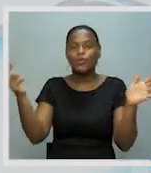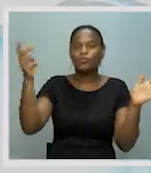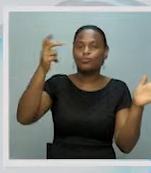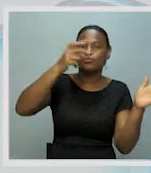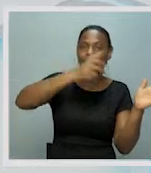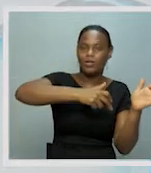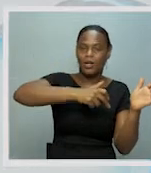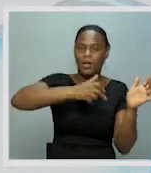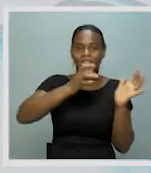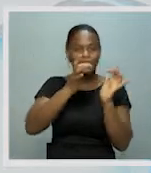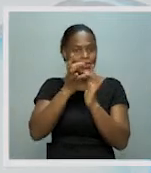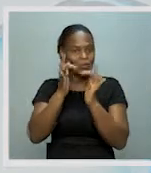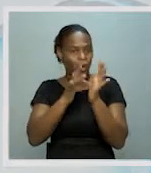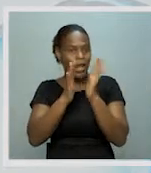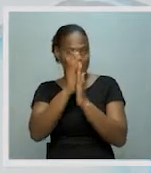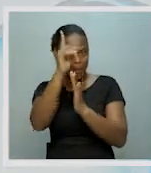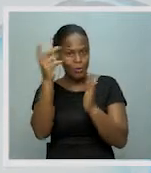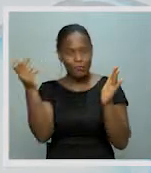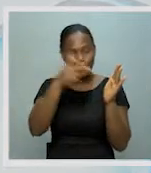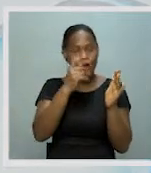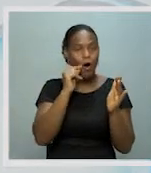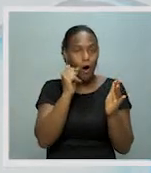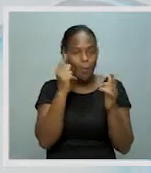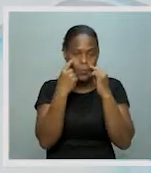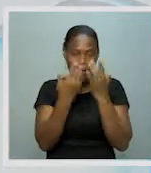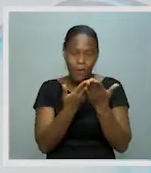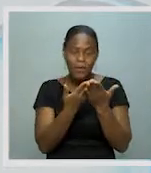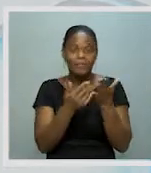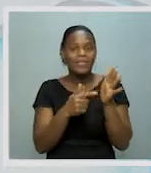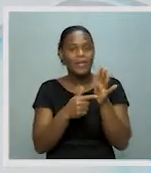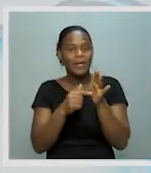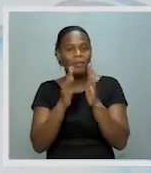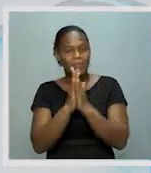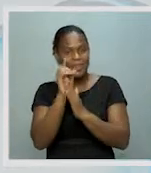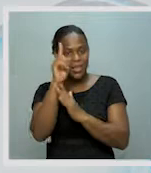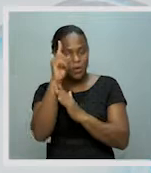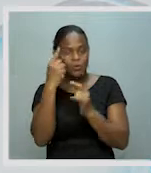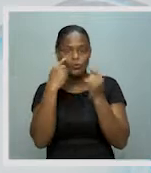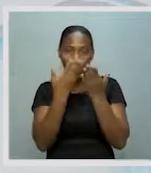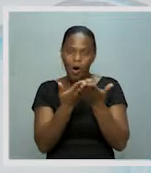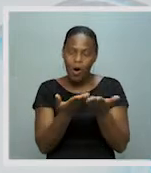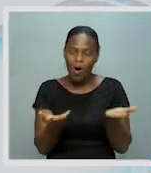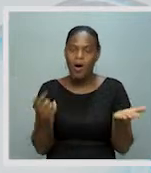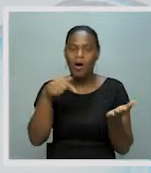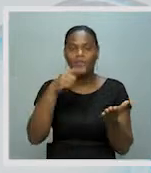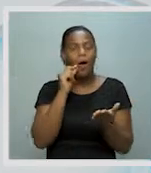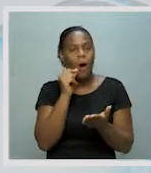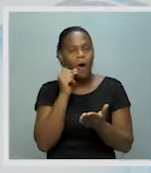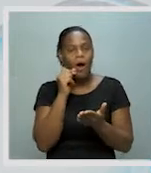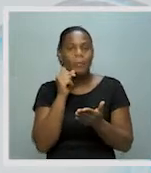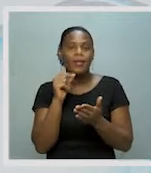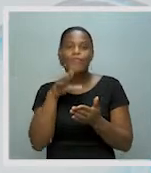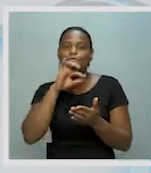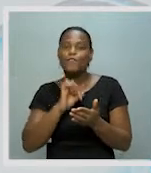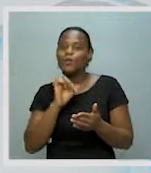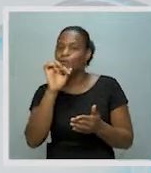Né? Deus, feito homem, se manifestou. É como se Deus se manifestasse ao homem